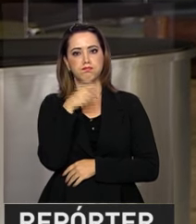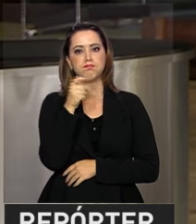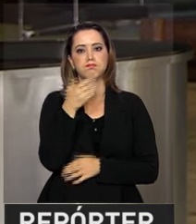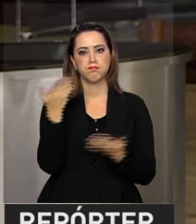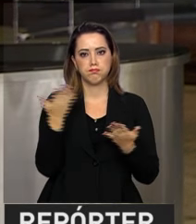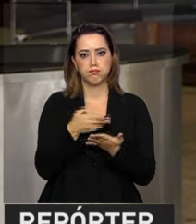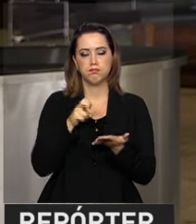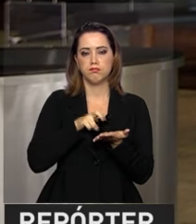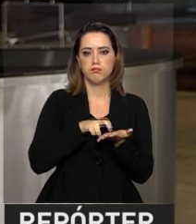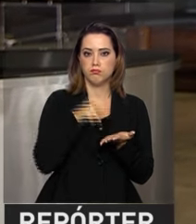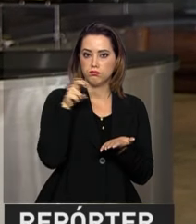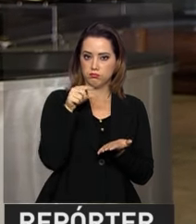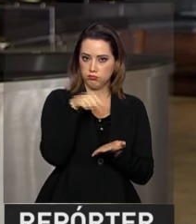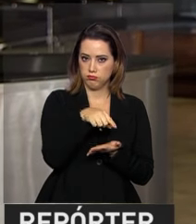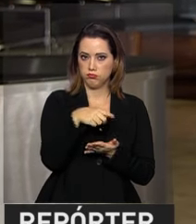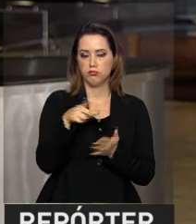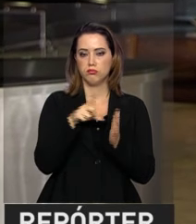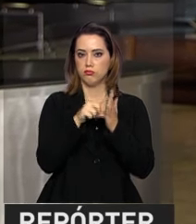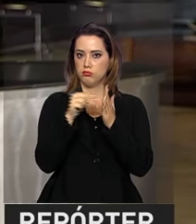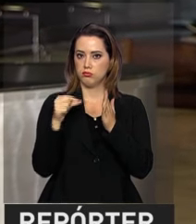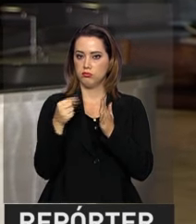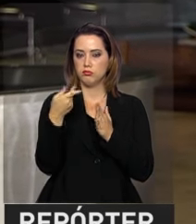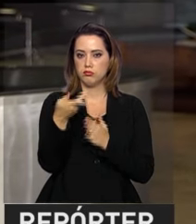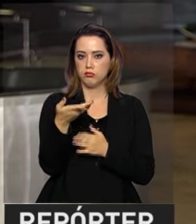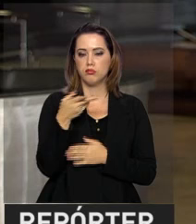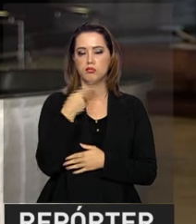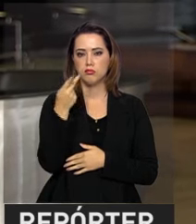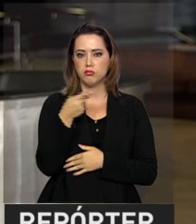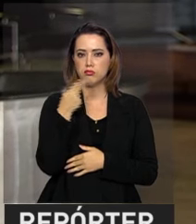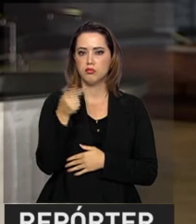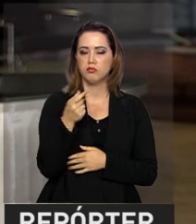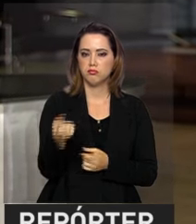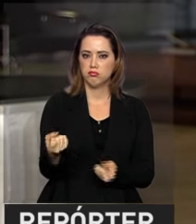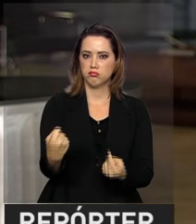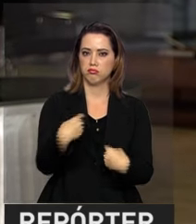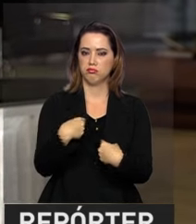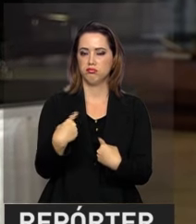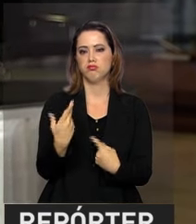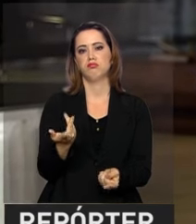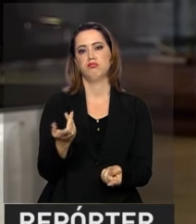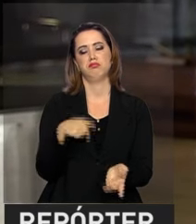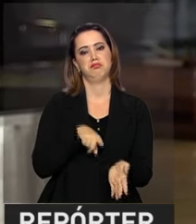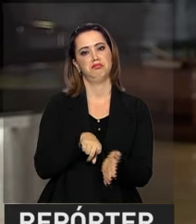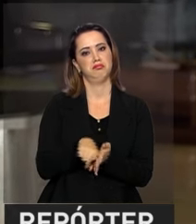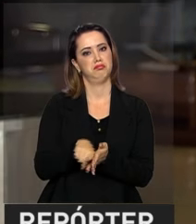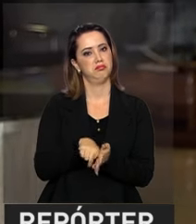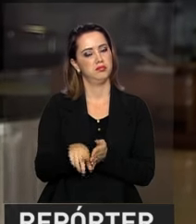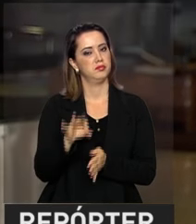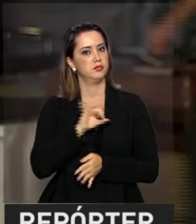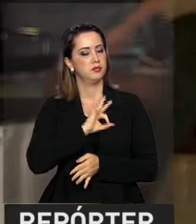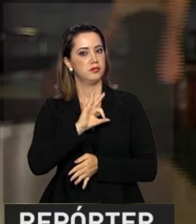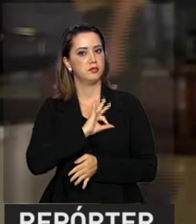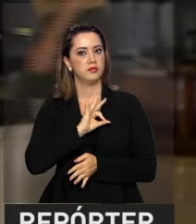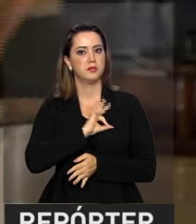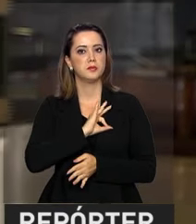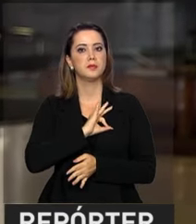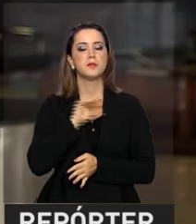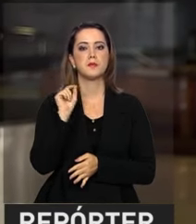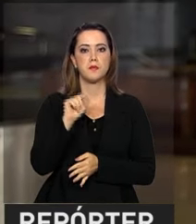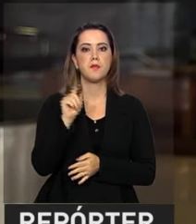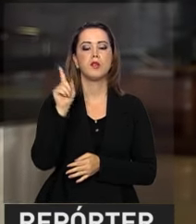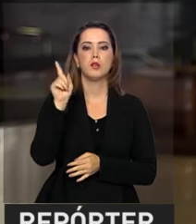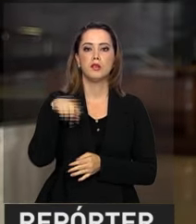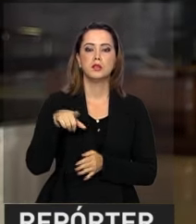manhã aqui no Palácio do Planalto. Ele classificou a delação premiada de um delator junto à Operação Lava Jato,